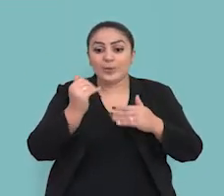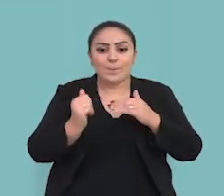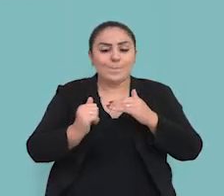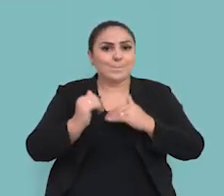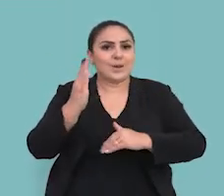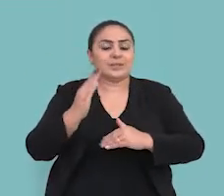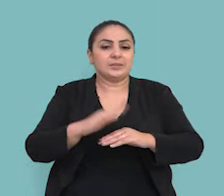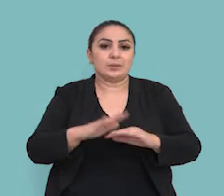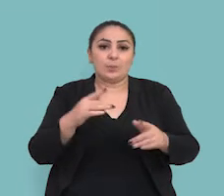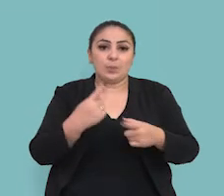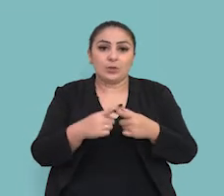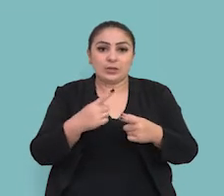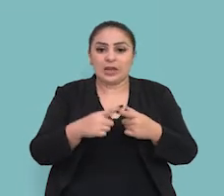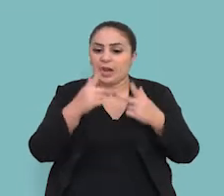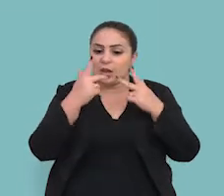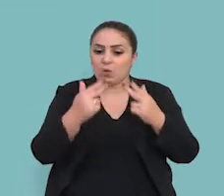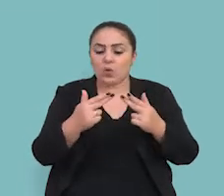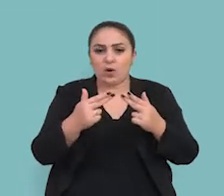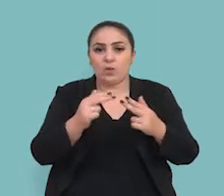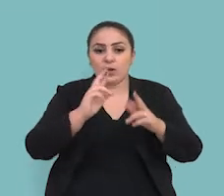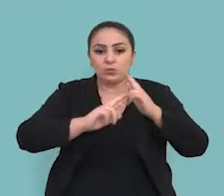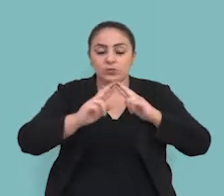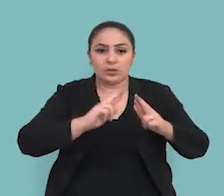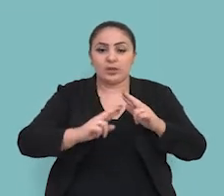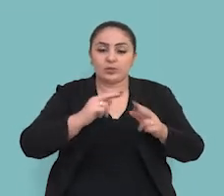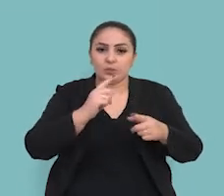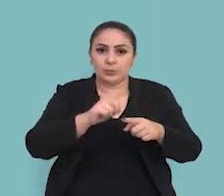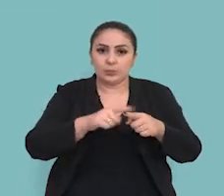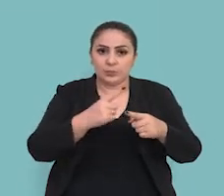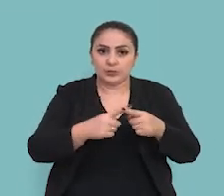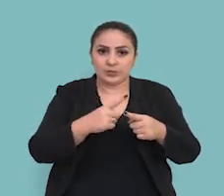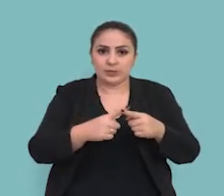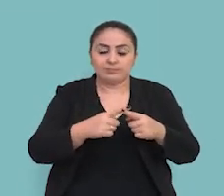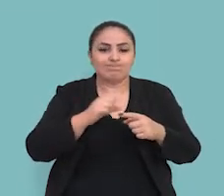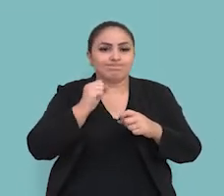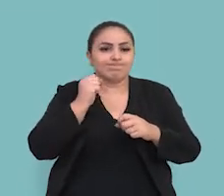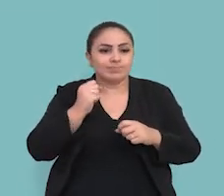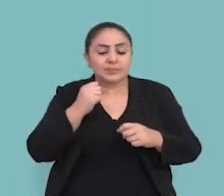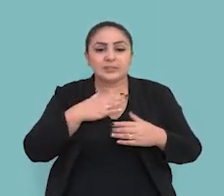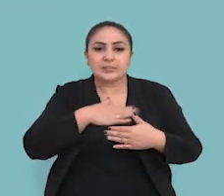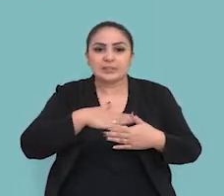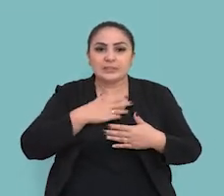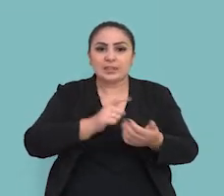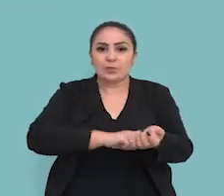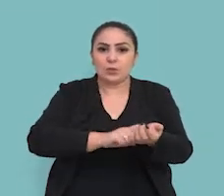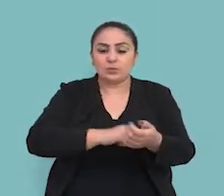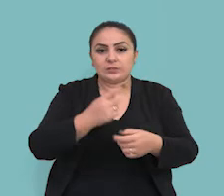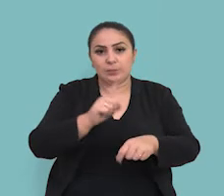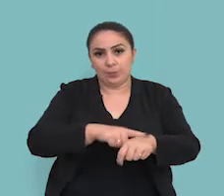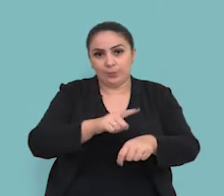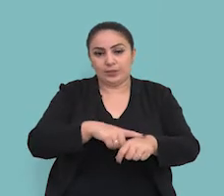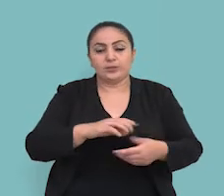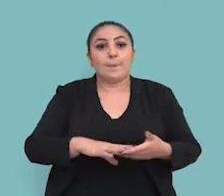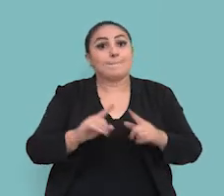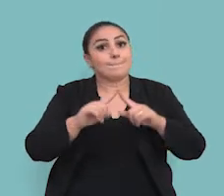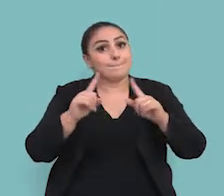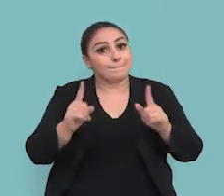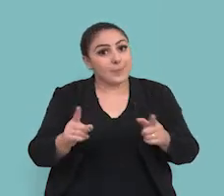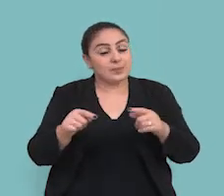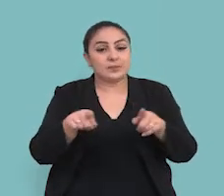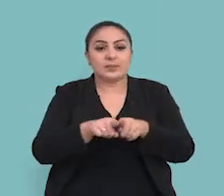está comendo mais, talvez como um resultado justamente, né, da ansiedade nesse